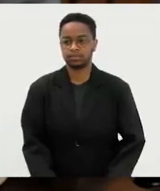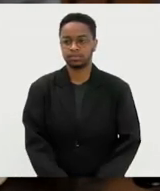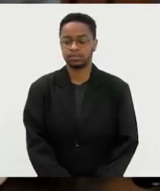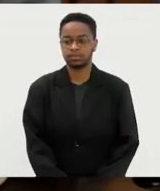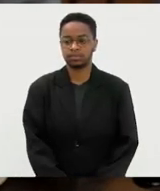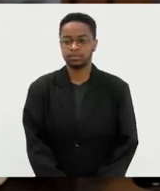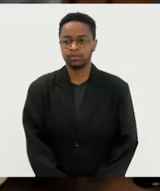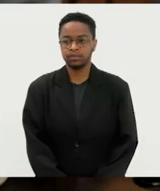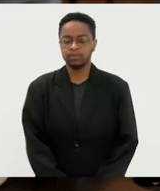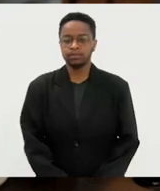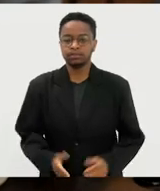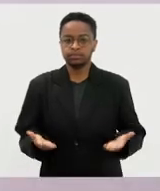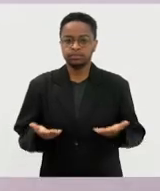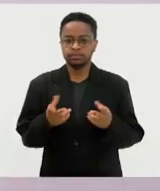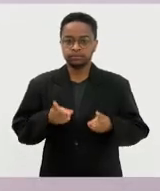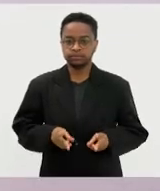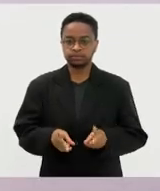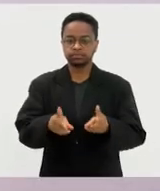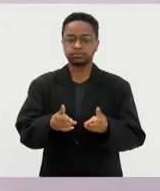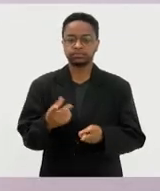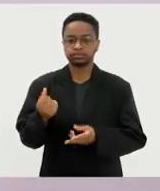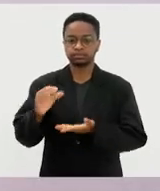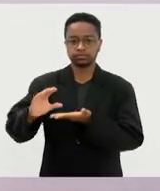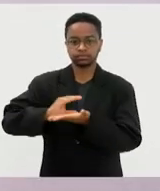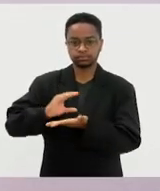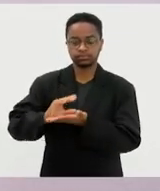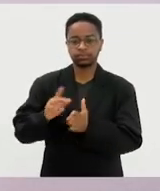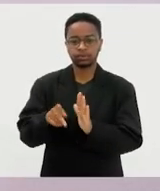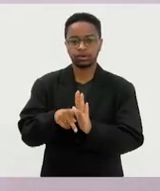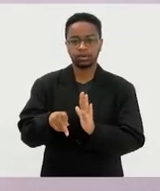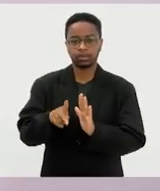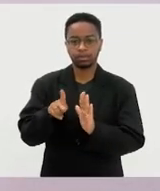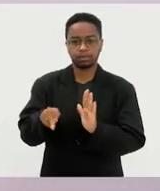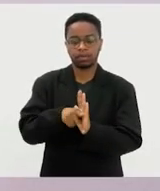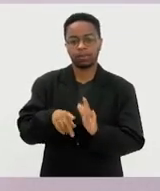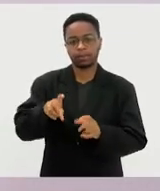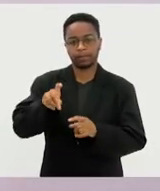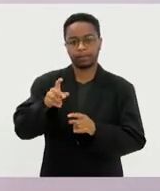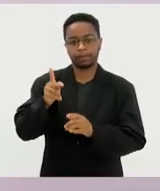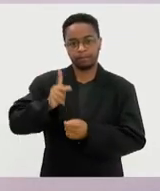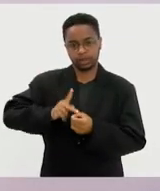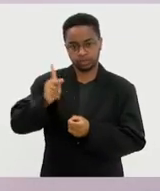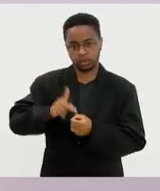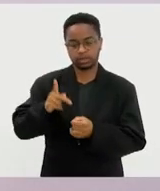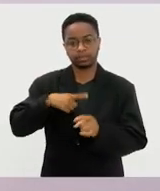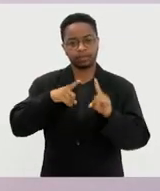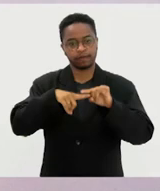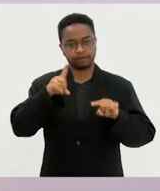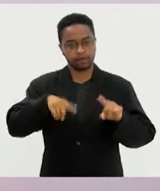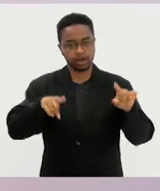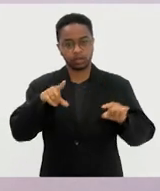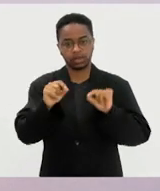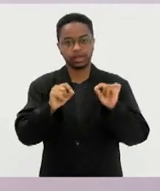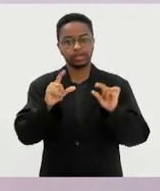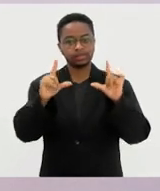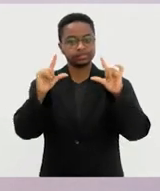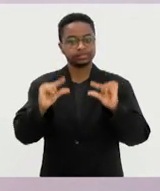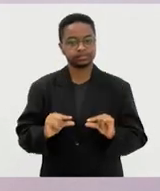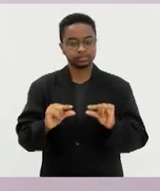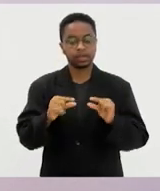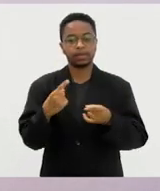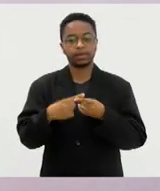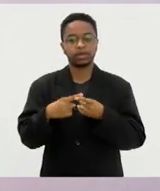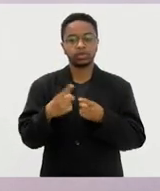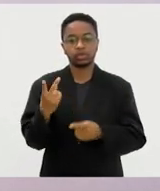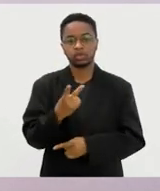Ok. Passando aqui as receitas de petróleo também, é uma variável bastante importante para a gente, aí nós experimentamos queda porque duas das importantes